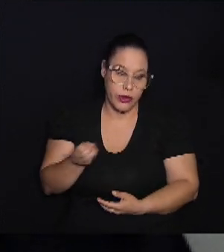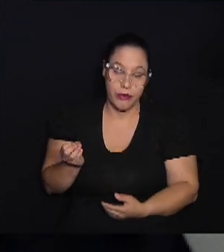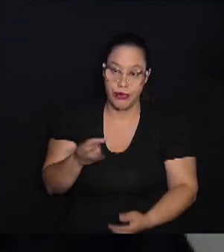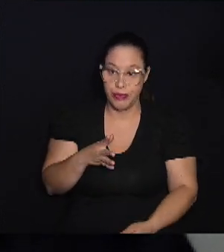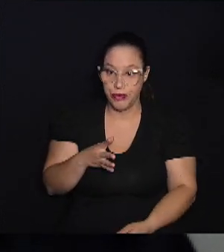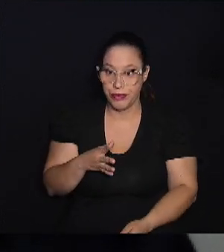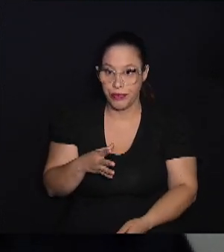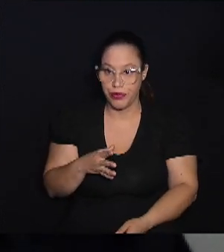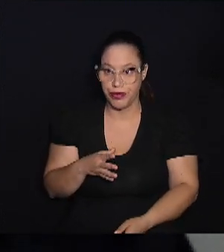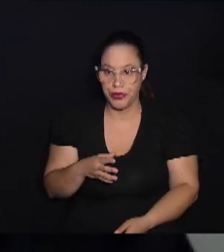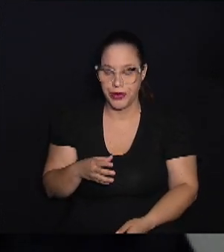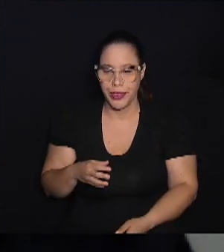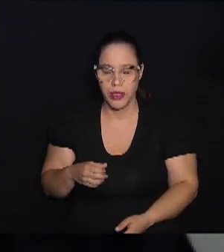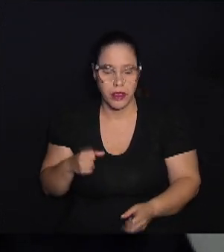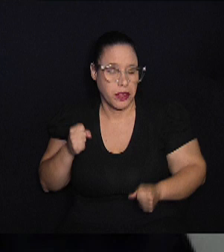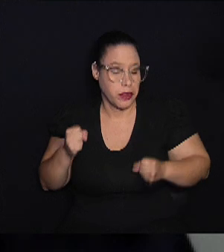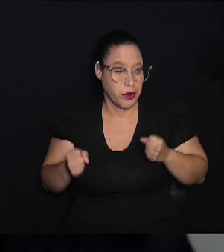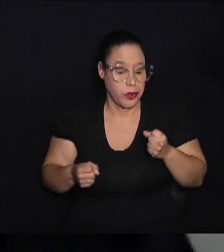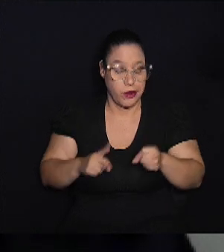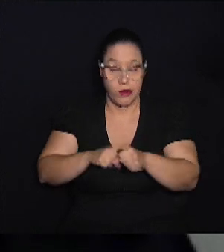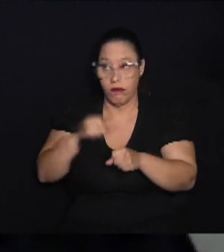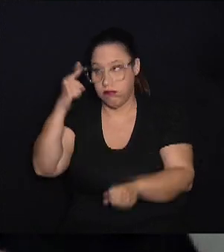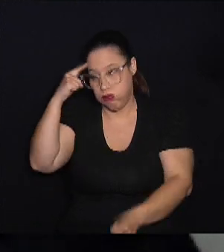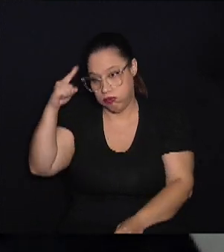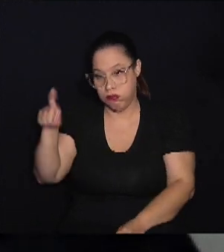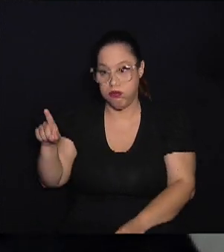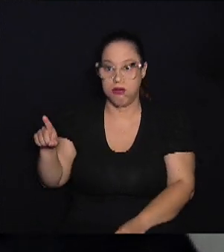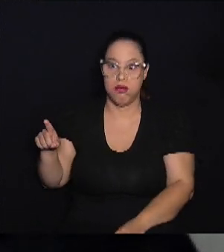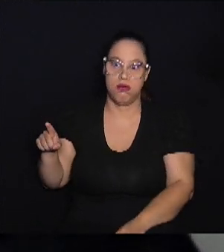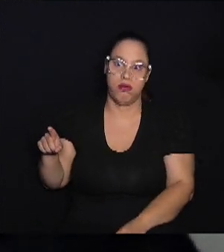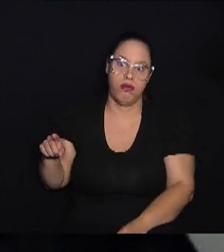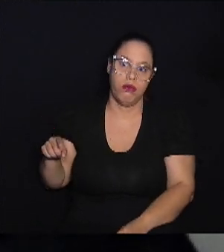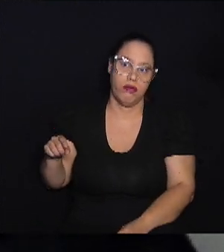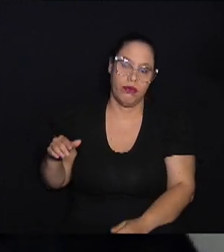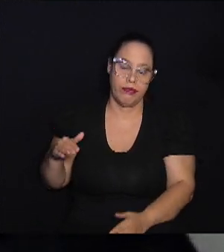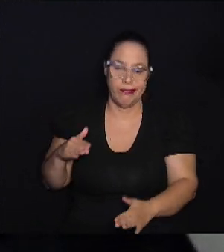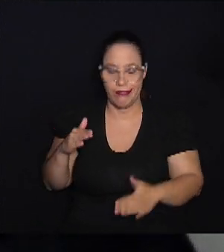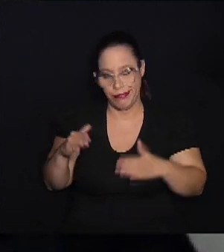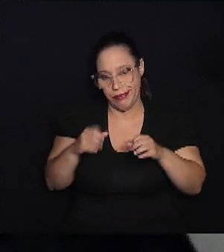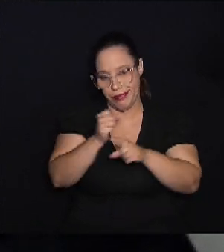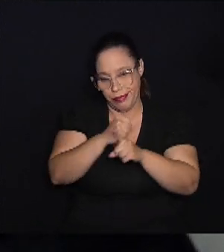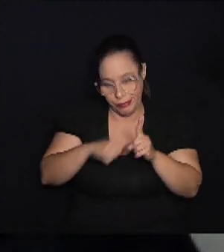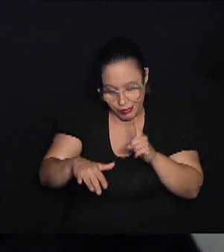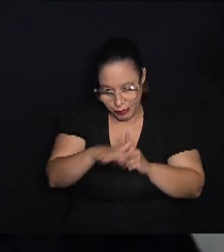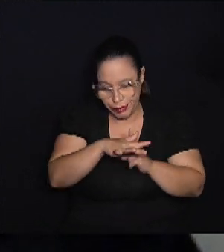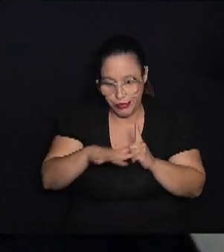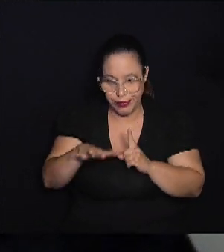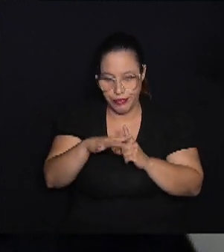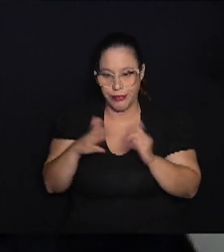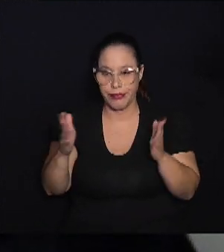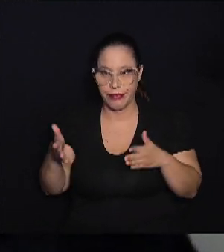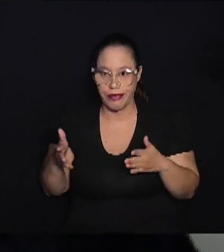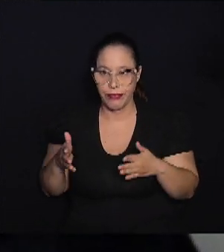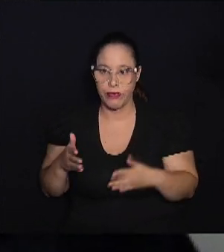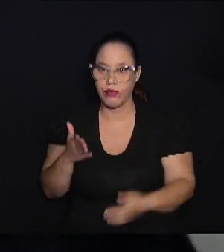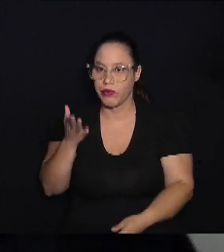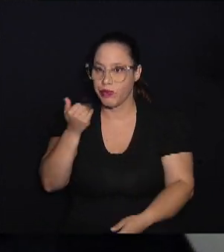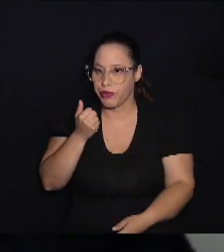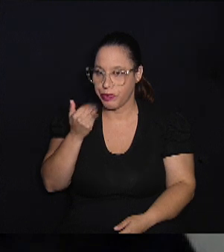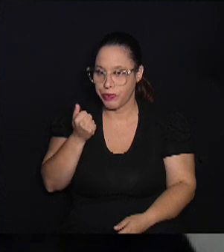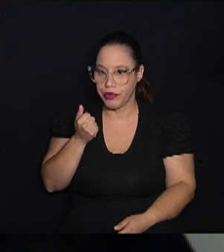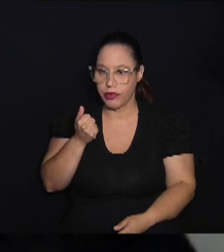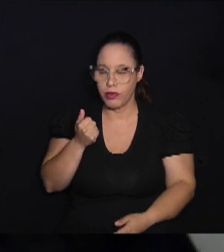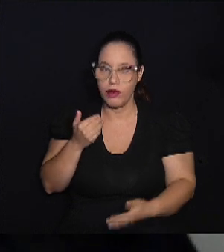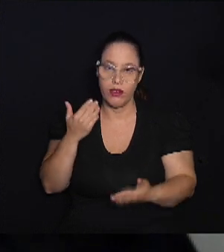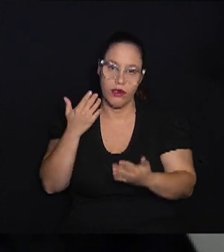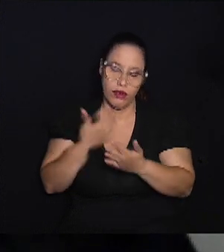Com, né, a correria do dia a dia, a, a estrutura social que a gente tem hoje, a alimentação ela vem